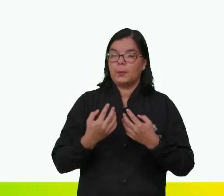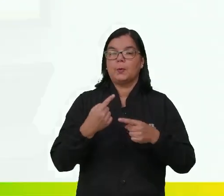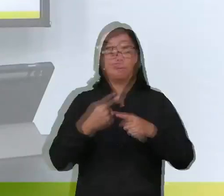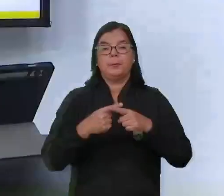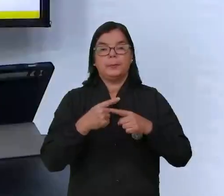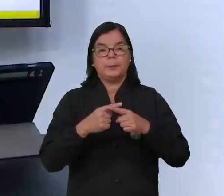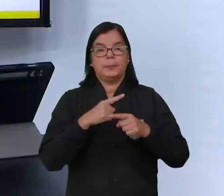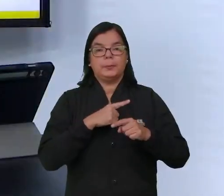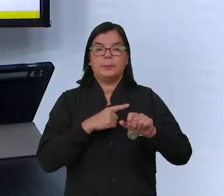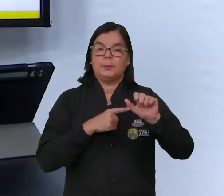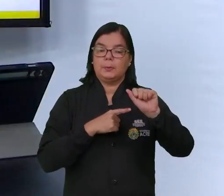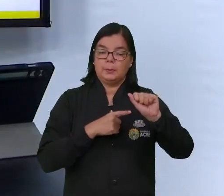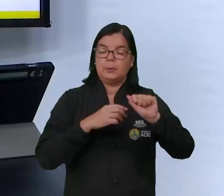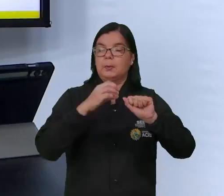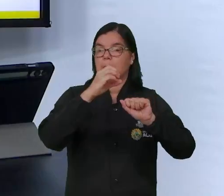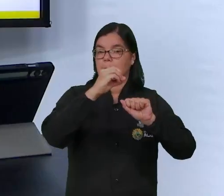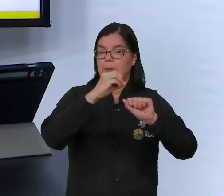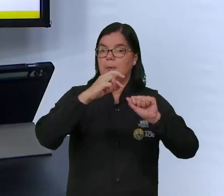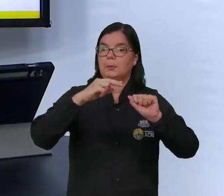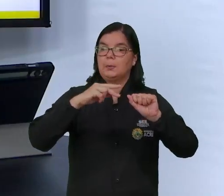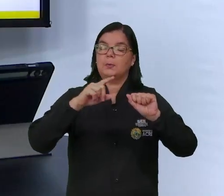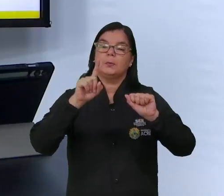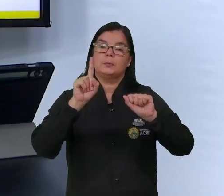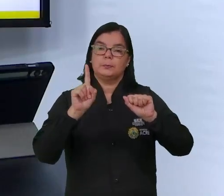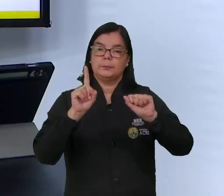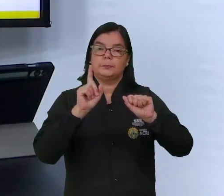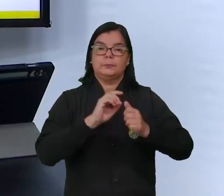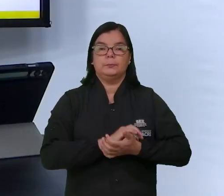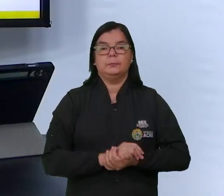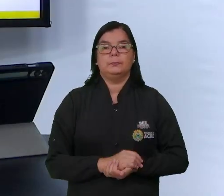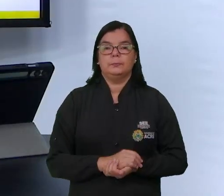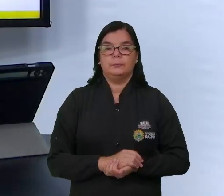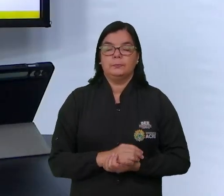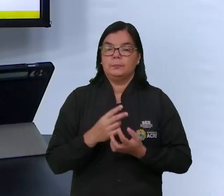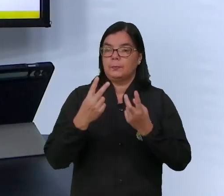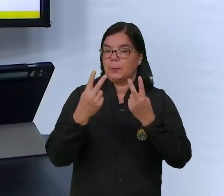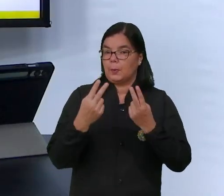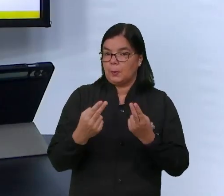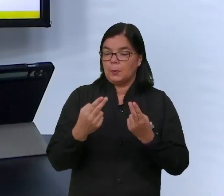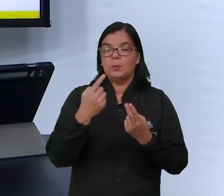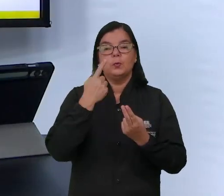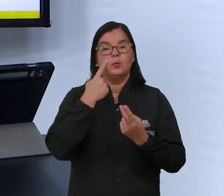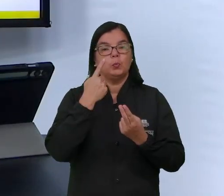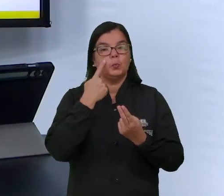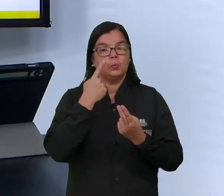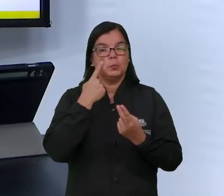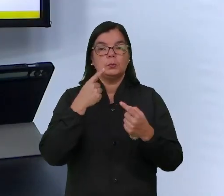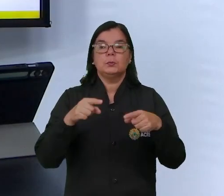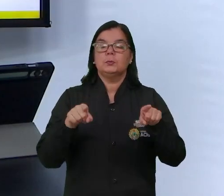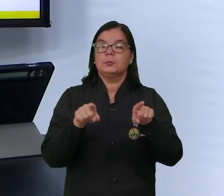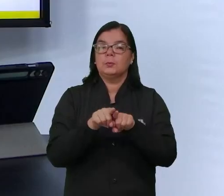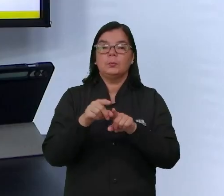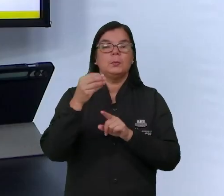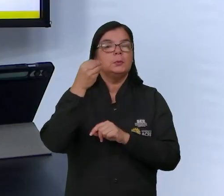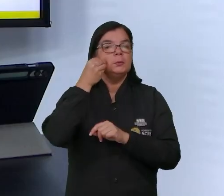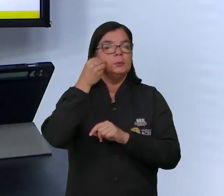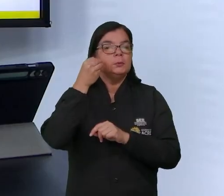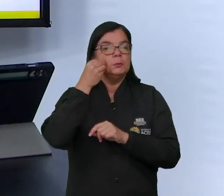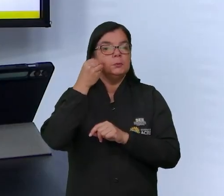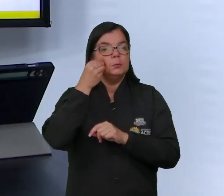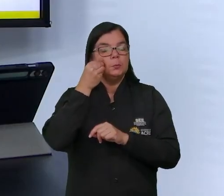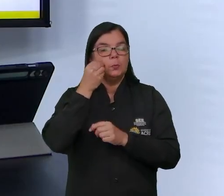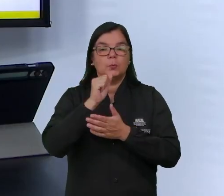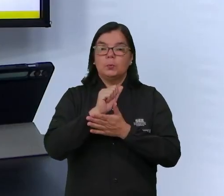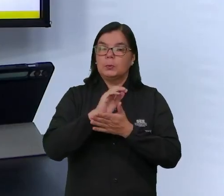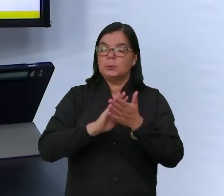de nós termos a elevado a zero igual a 1. Do mesmo modo, você pode tentar, eu vou deixar como